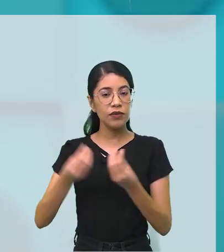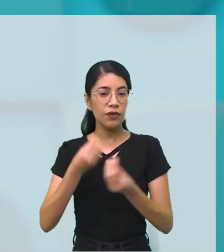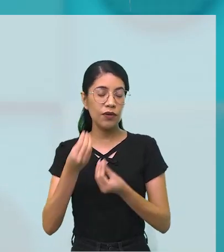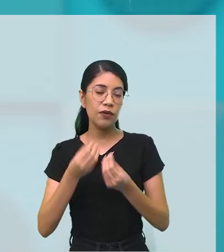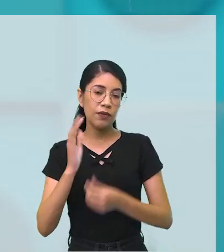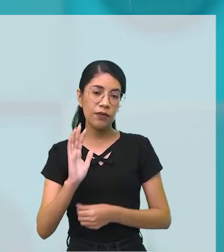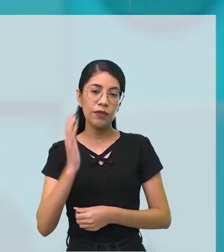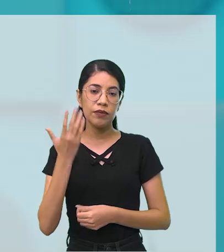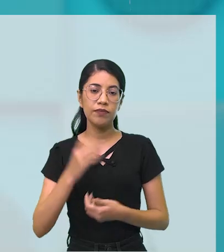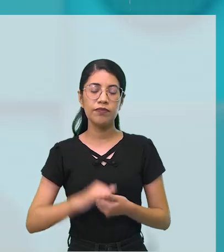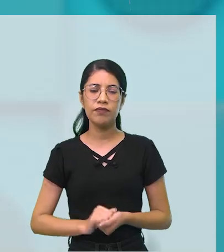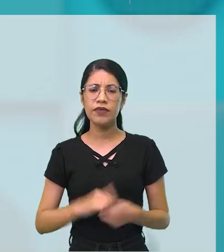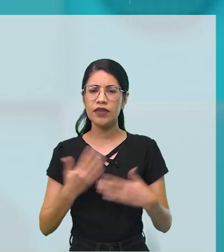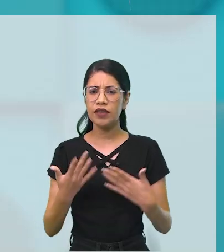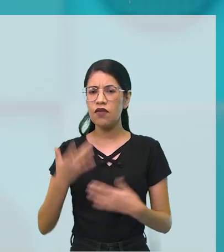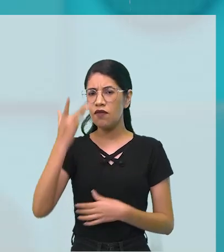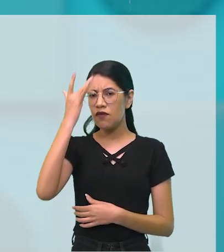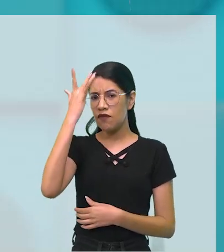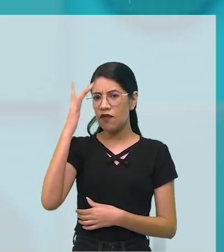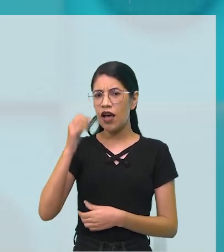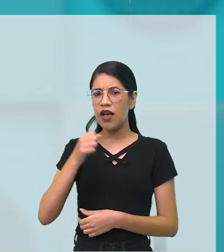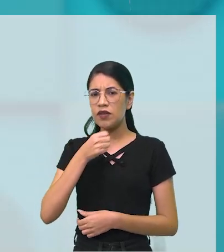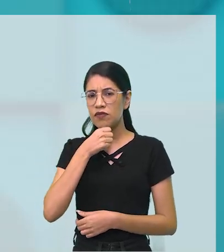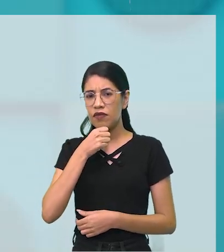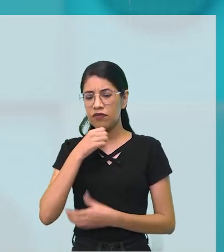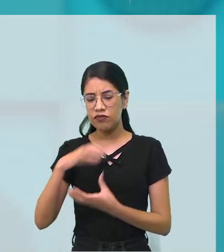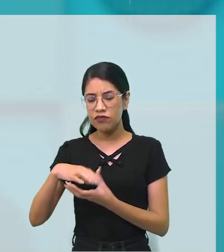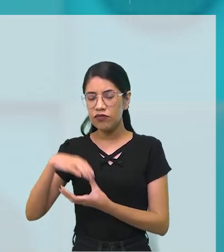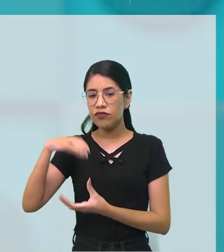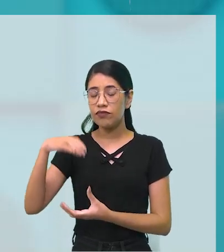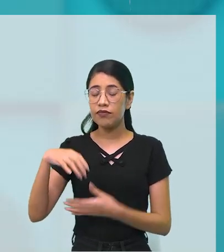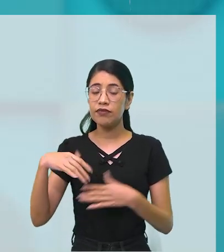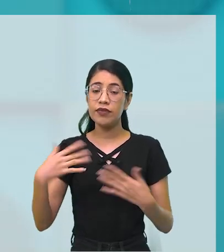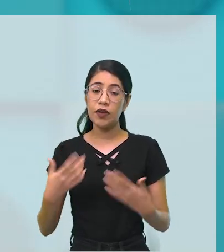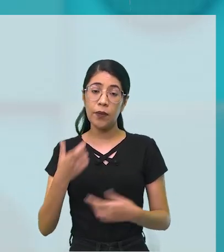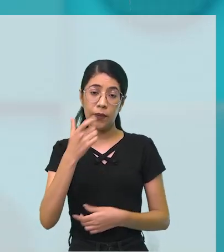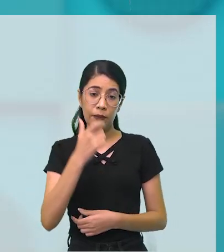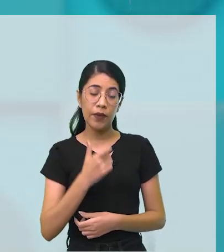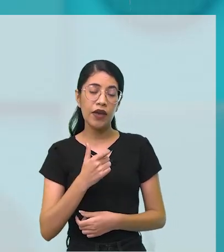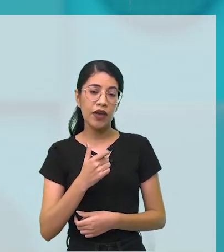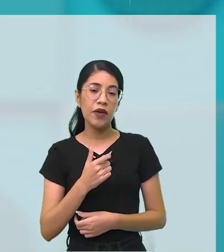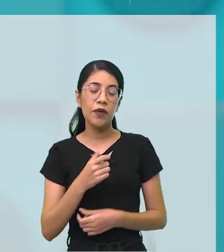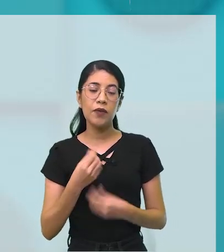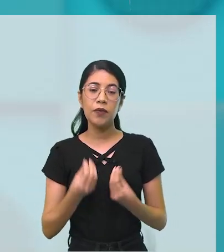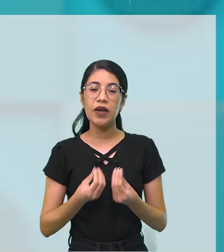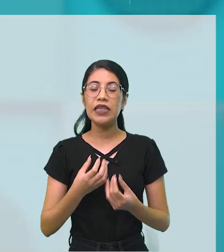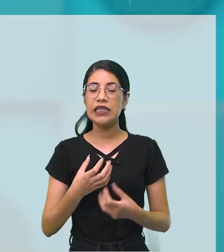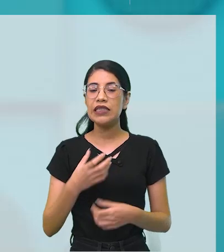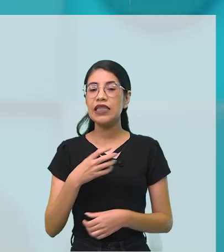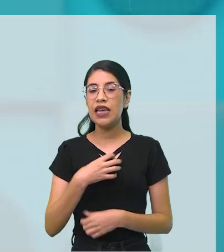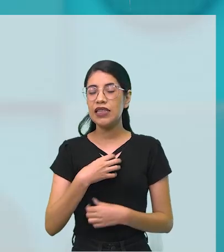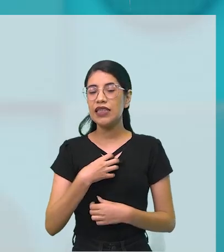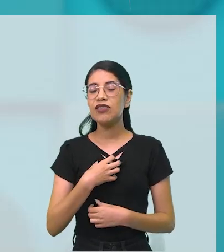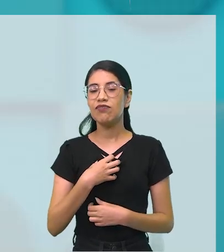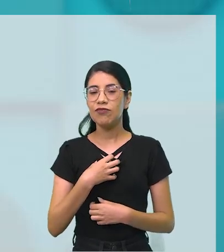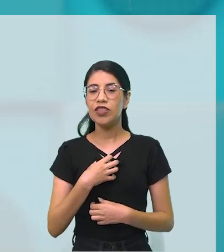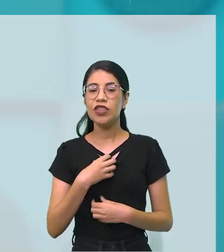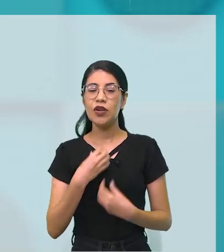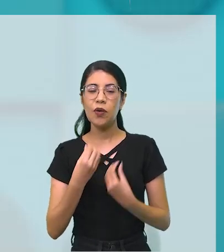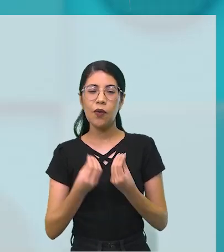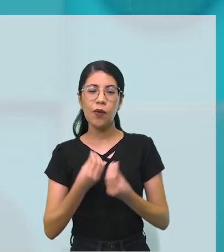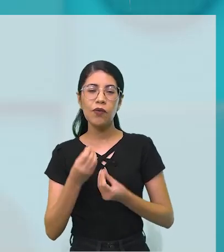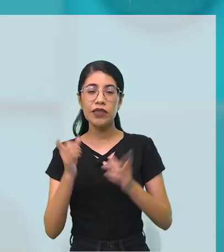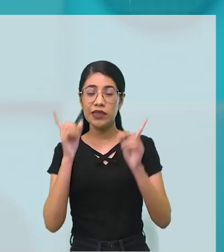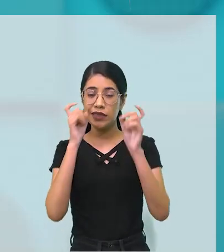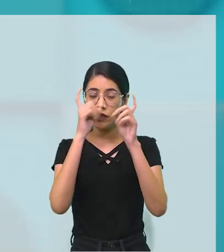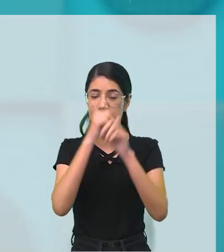reflexão. É fácil envelhecer, gente? Olha, eu confesso que eu acredito que eu vou ter um pouco de dificuldade em envelhecer,